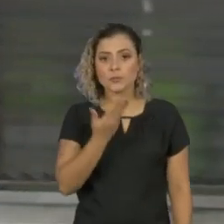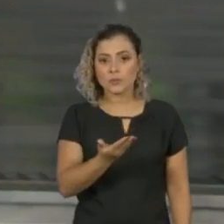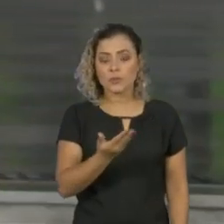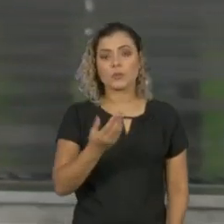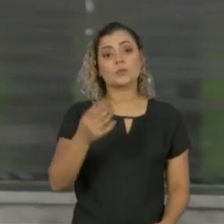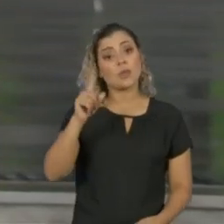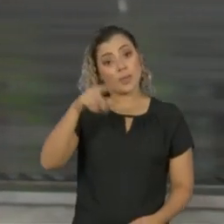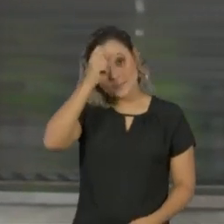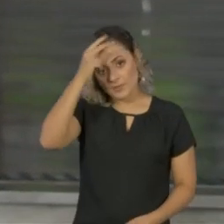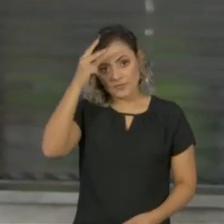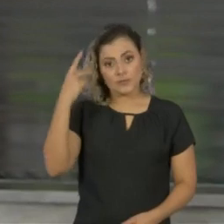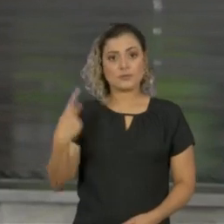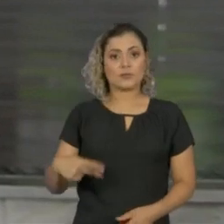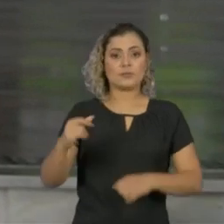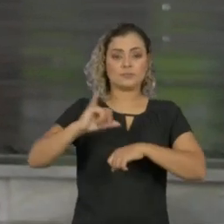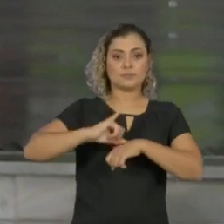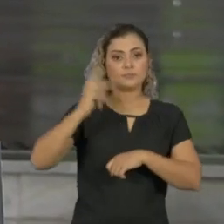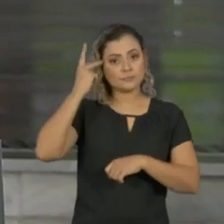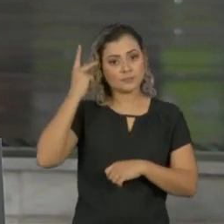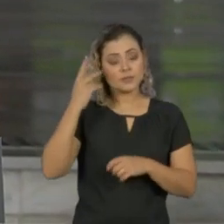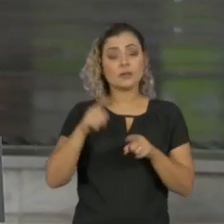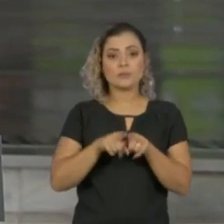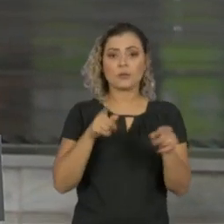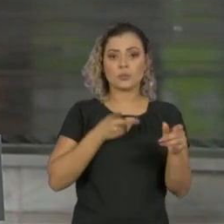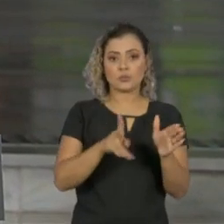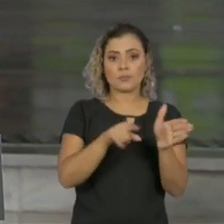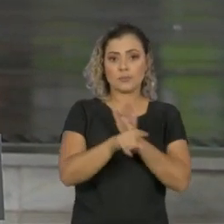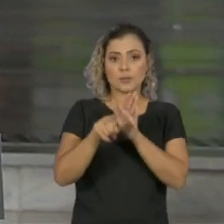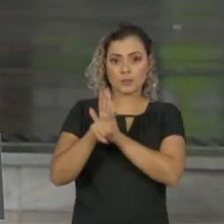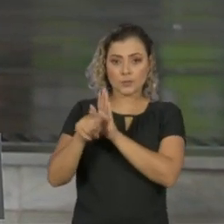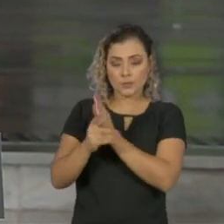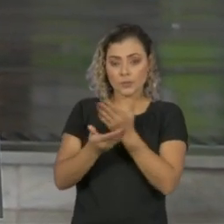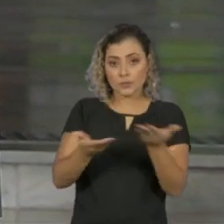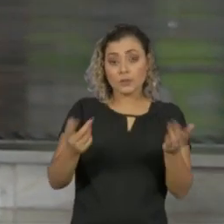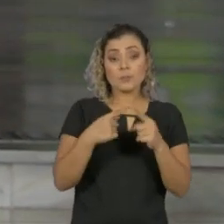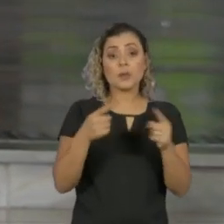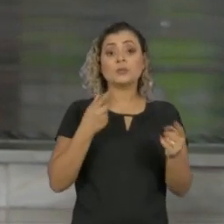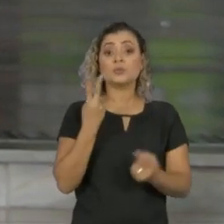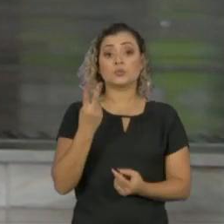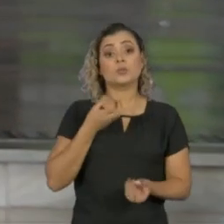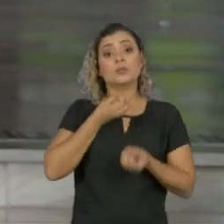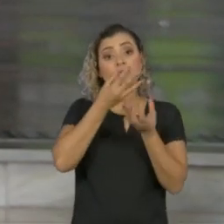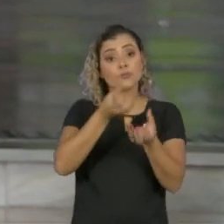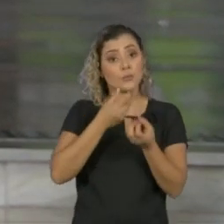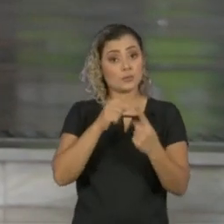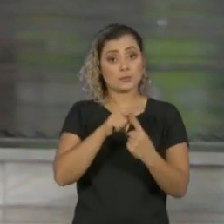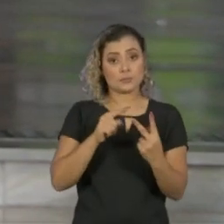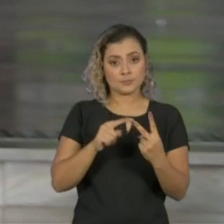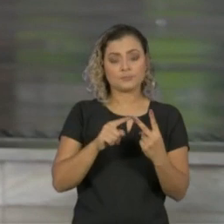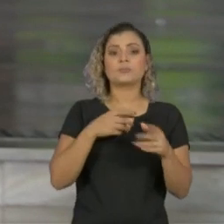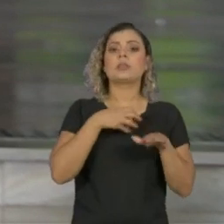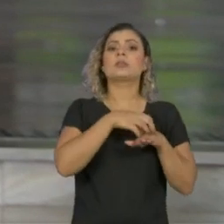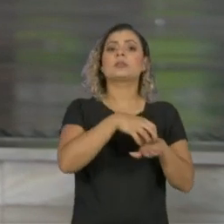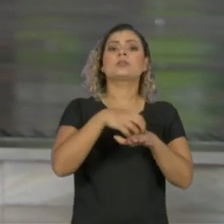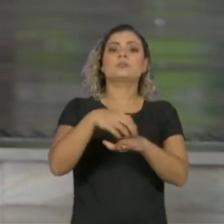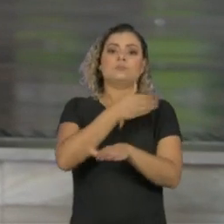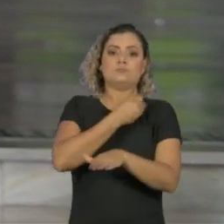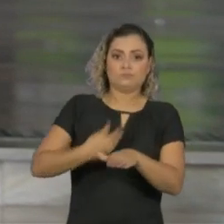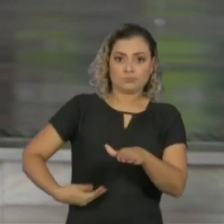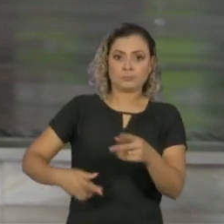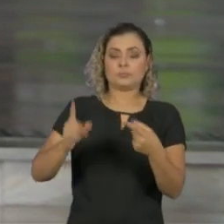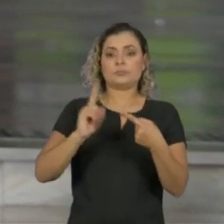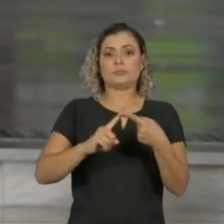capital de São Paulo. Nós permaneceremos aqui para as perguntas, mas antes, 2 informações, uma na área de transporte público e